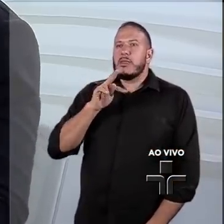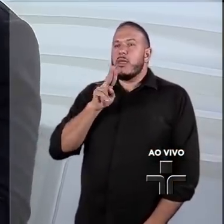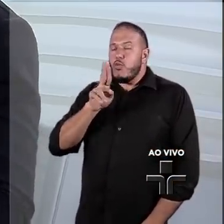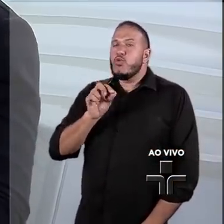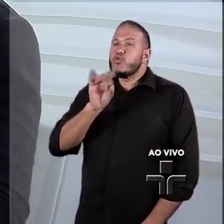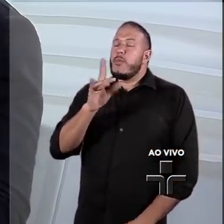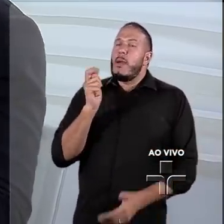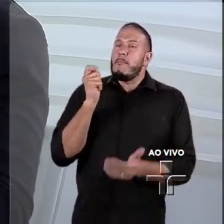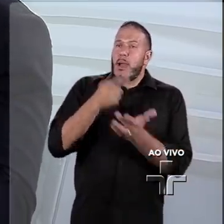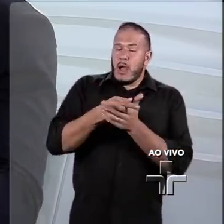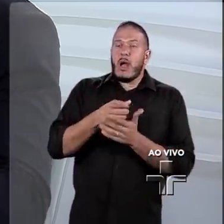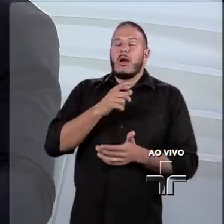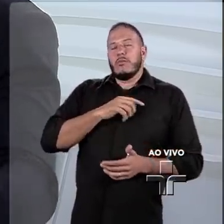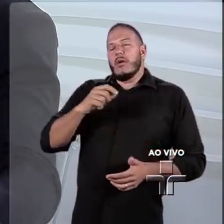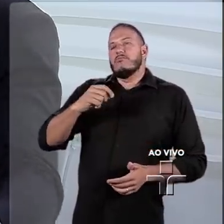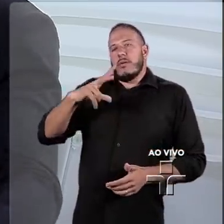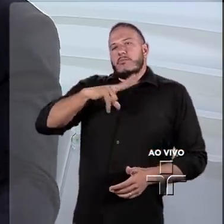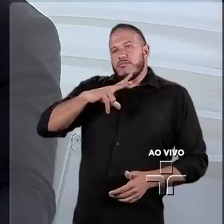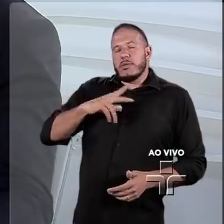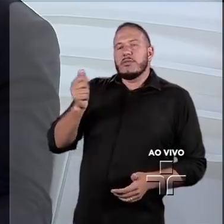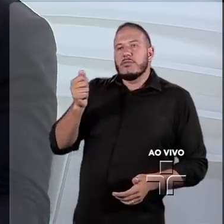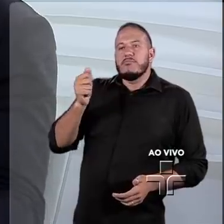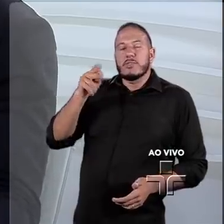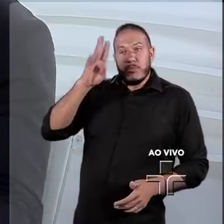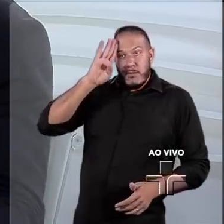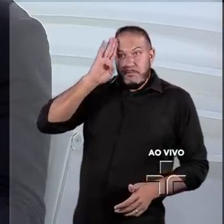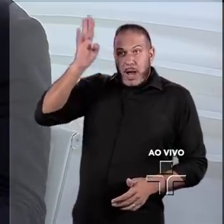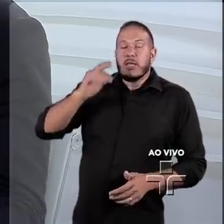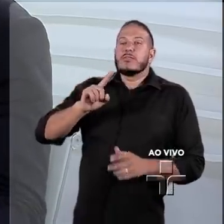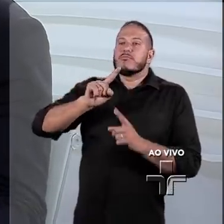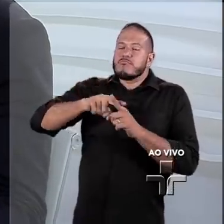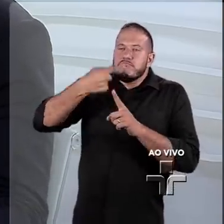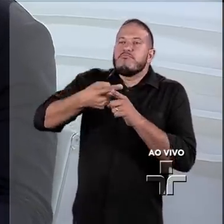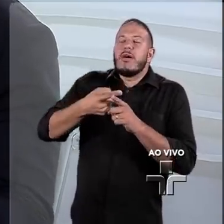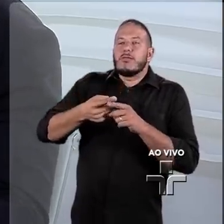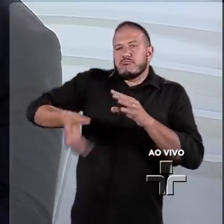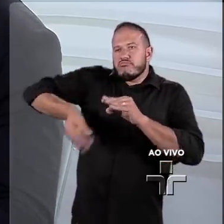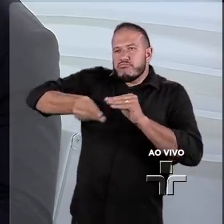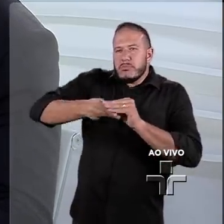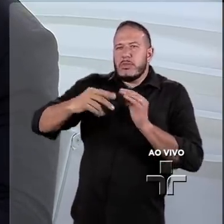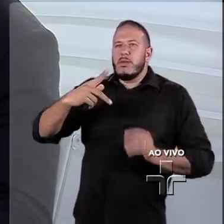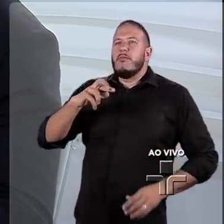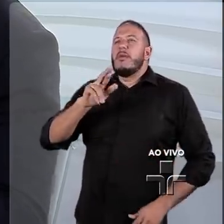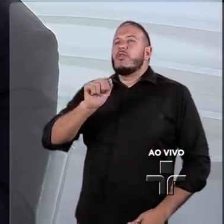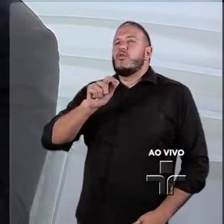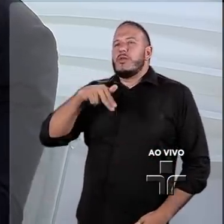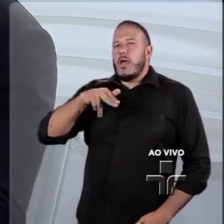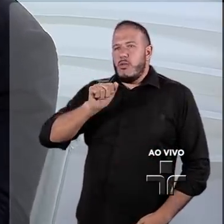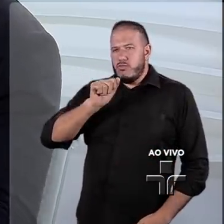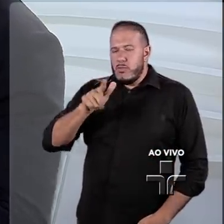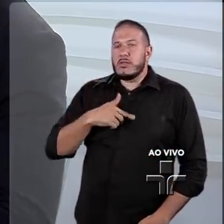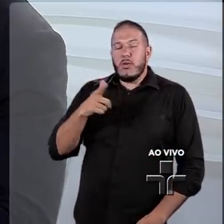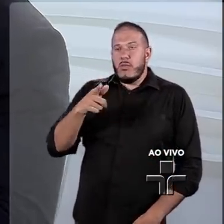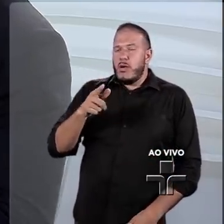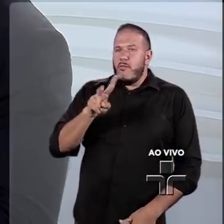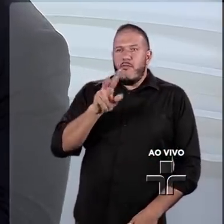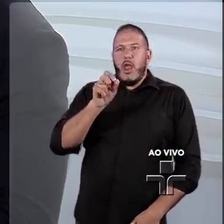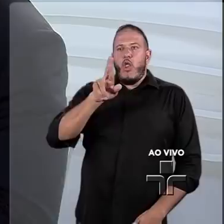a Previdência Municipal, contando o rombo mais a contribuição patronal. Então, é um valor